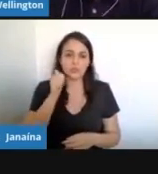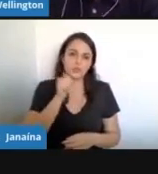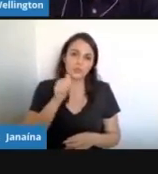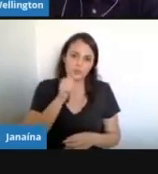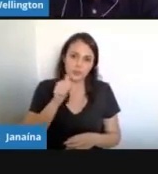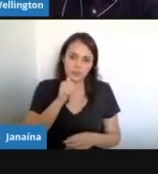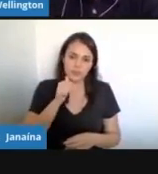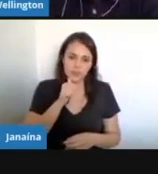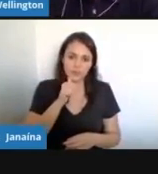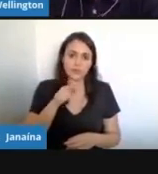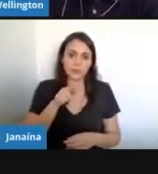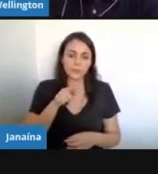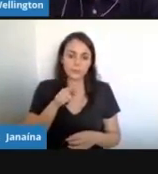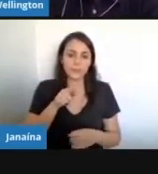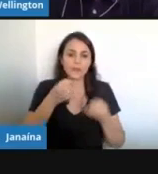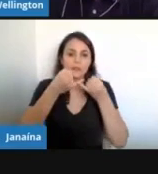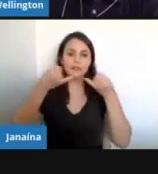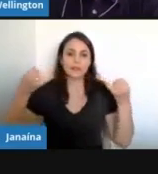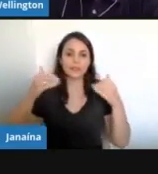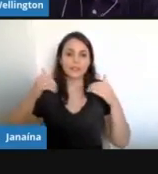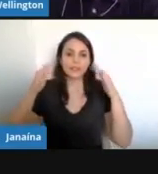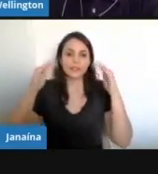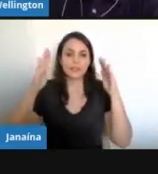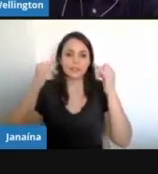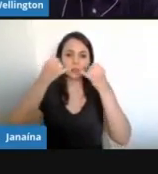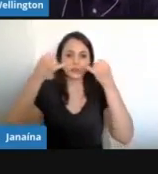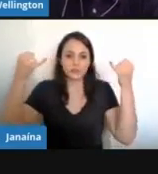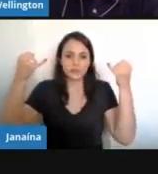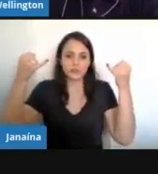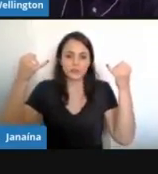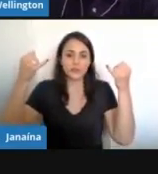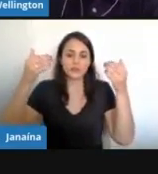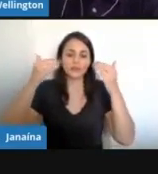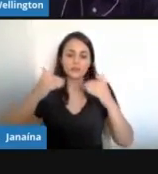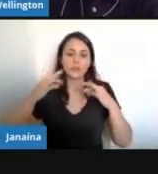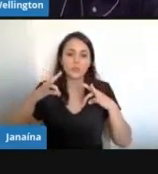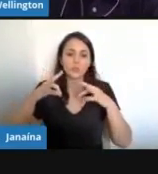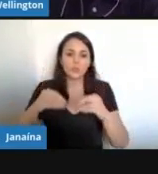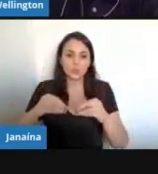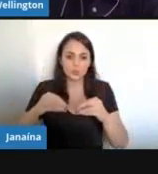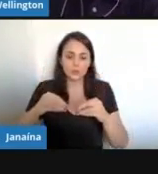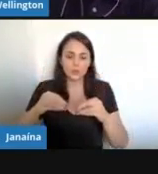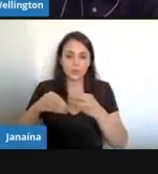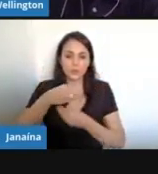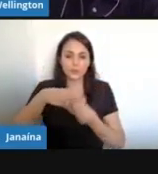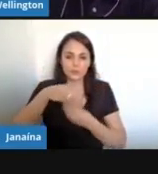sexo feminino, aqui nessa linha de cima. Aqui embaixo está o masculino, e aqui está toda a amostra. Também,